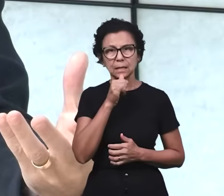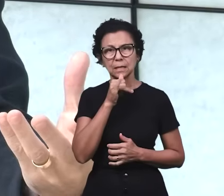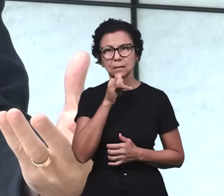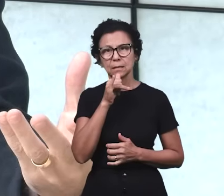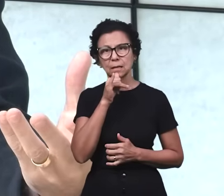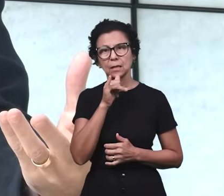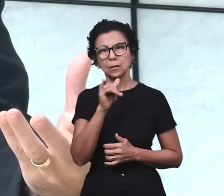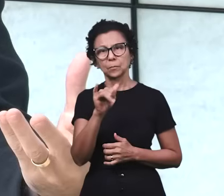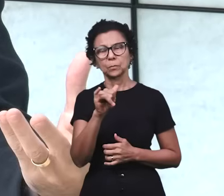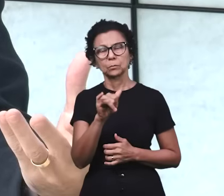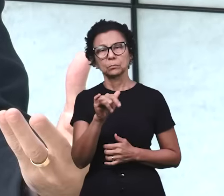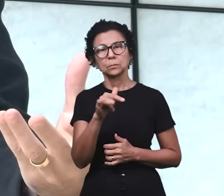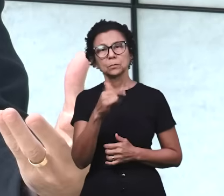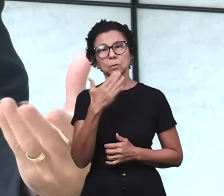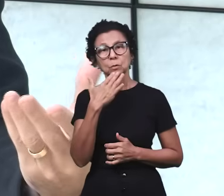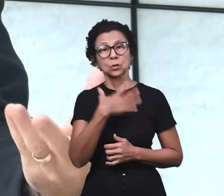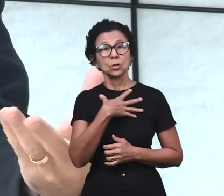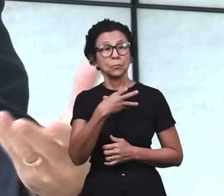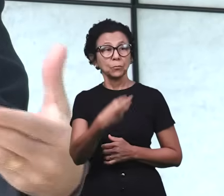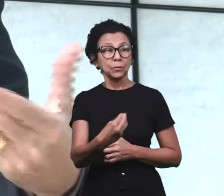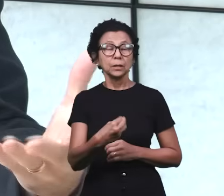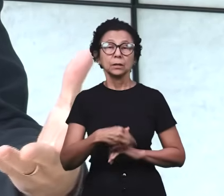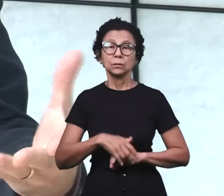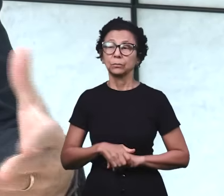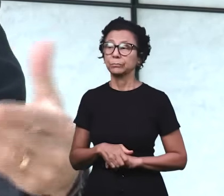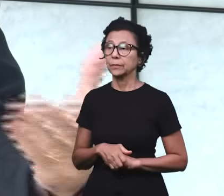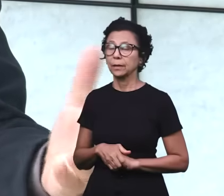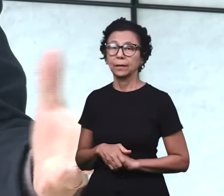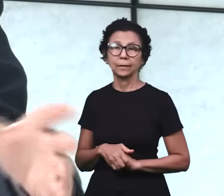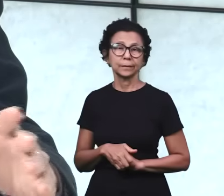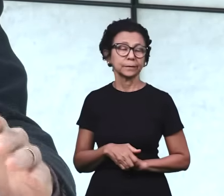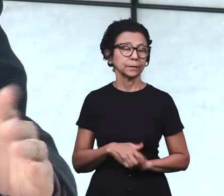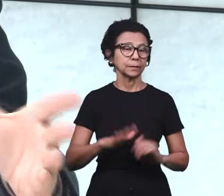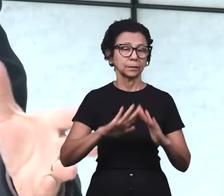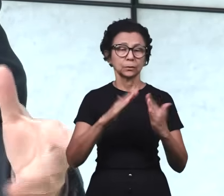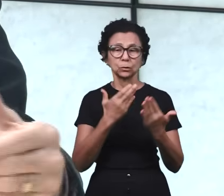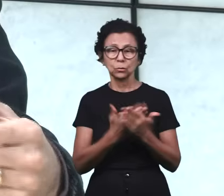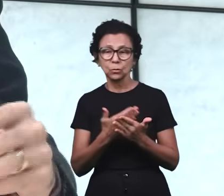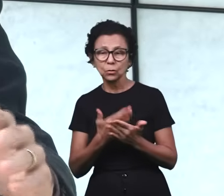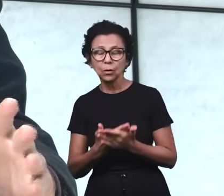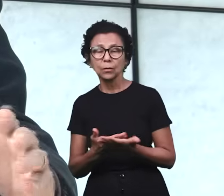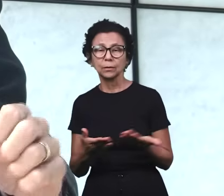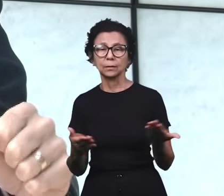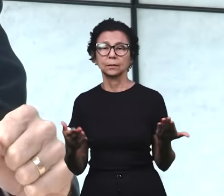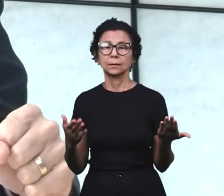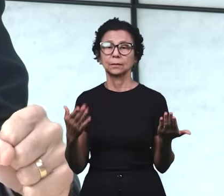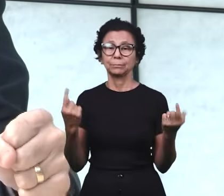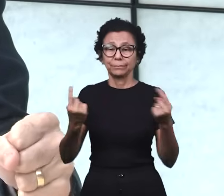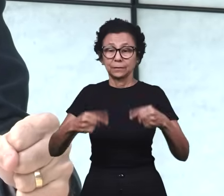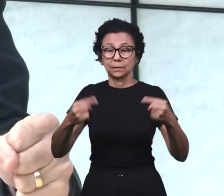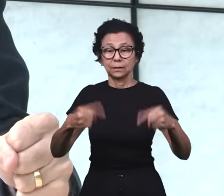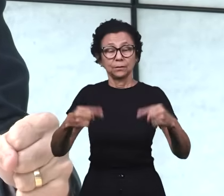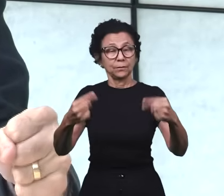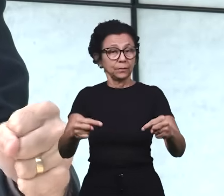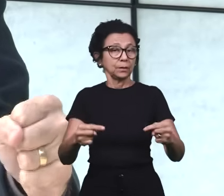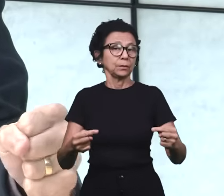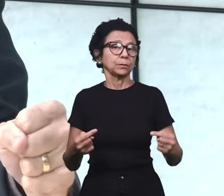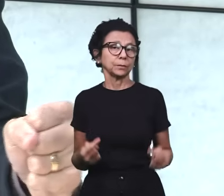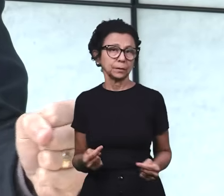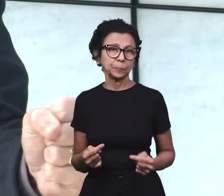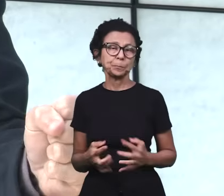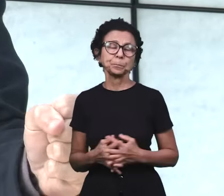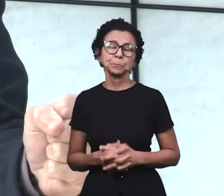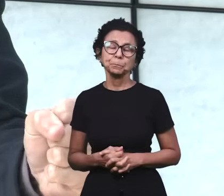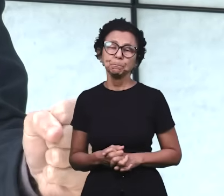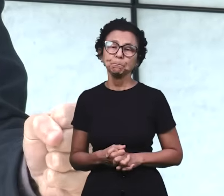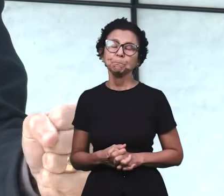exemplo, o seu filho está diante de um grande desafio na escola, no ensino médio, no colegial, o que for, e ele